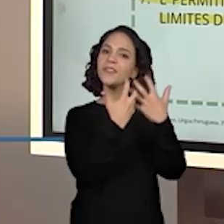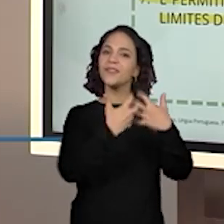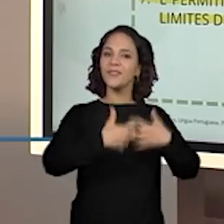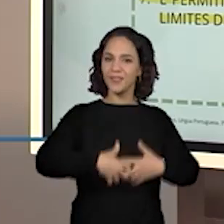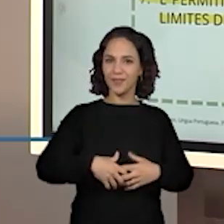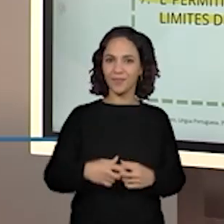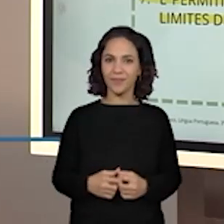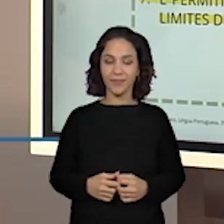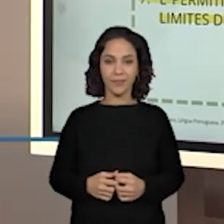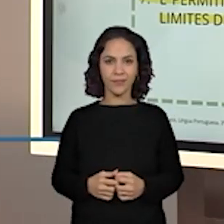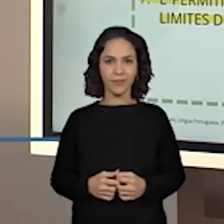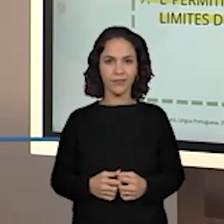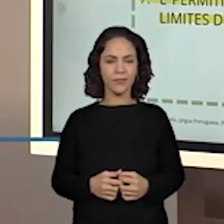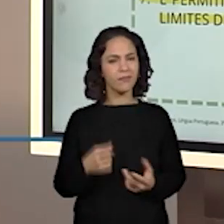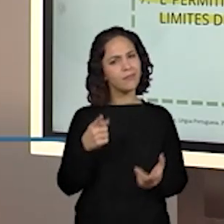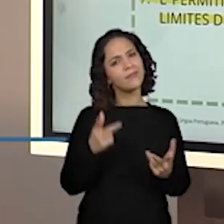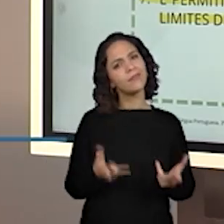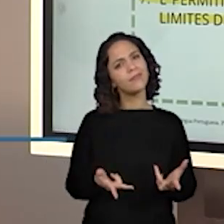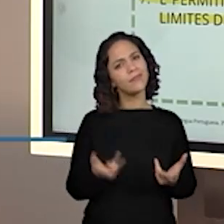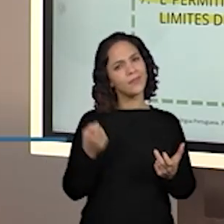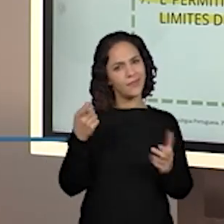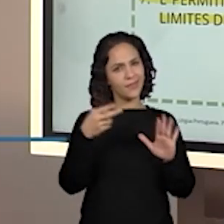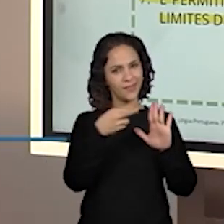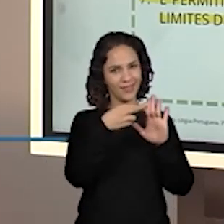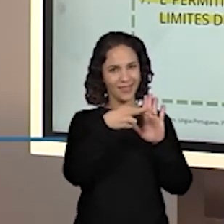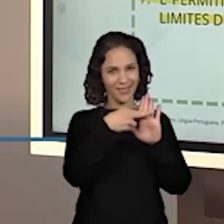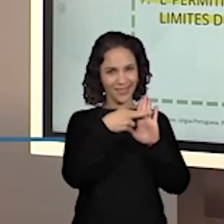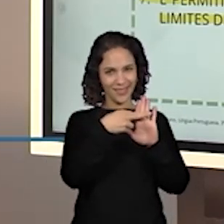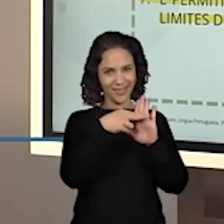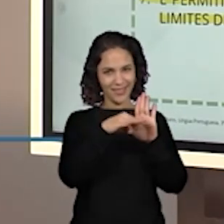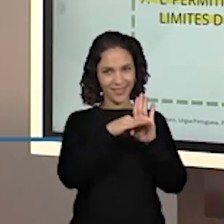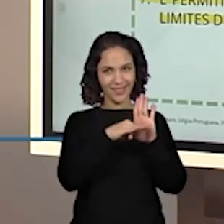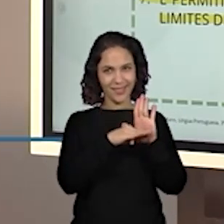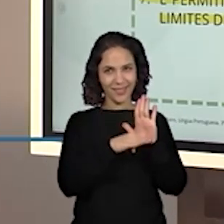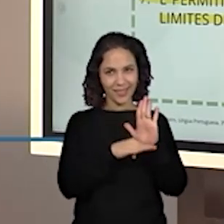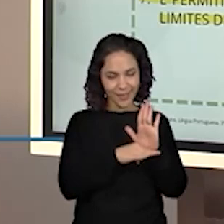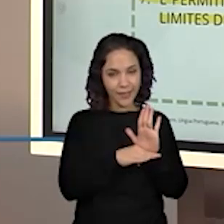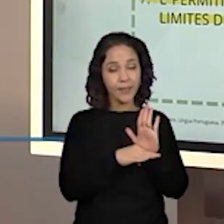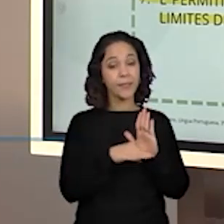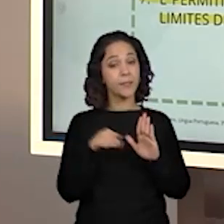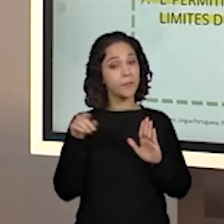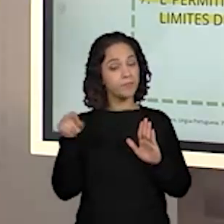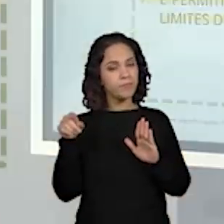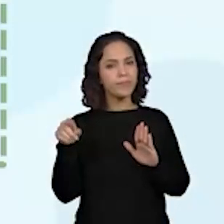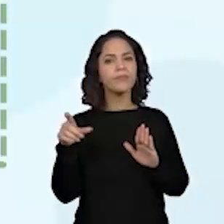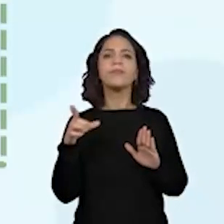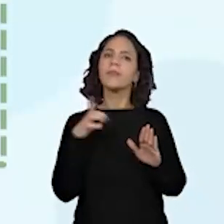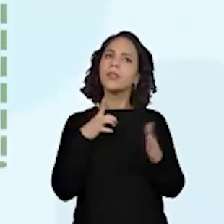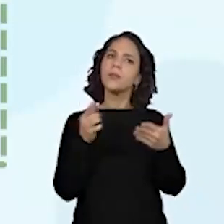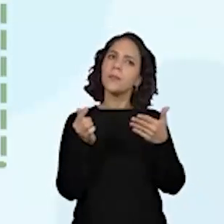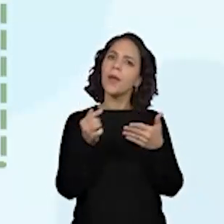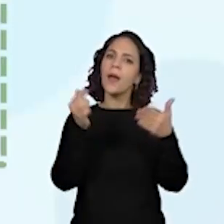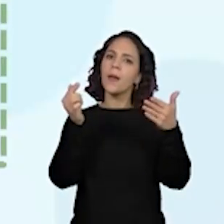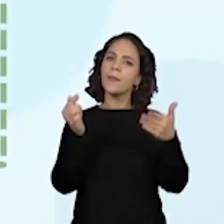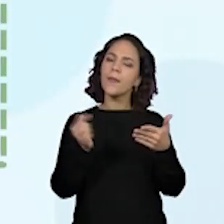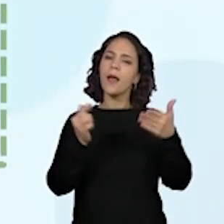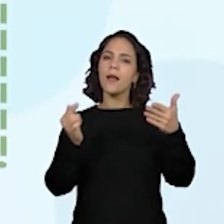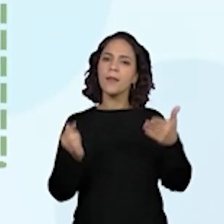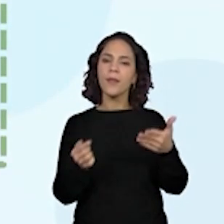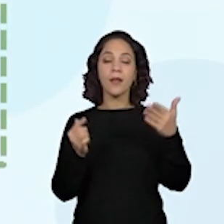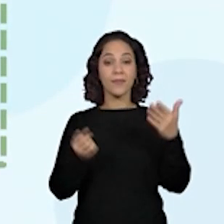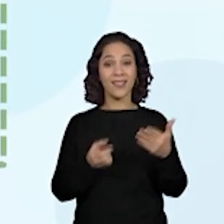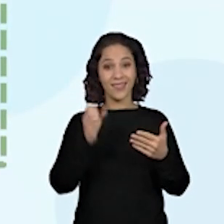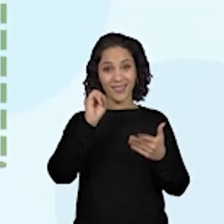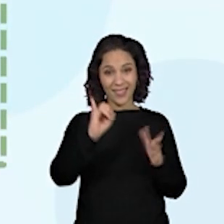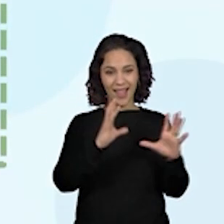Vocês notem, estudantes, no regulamento desta escola, nestes itens, os